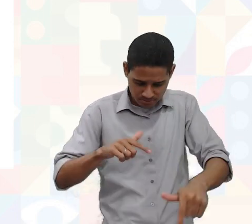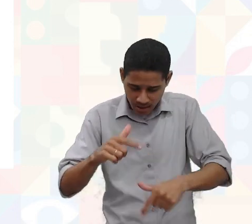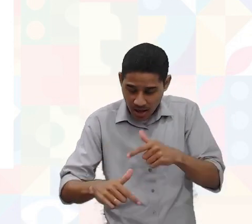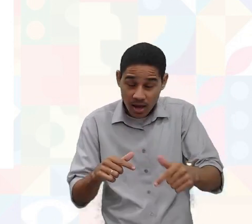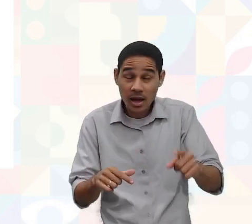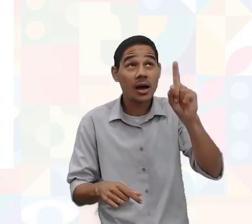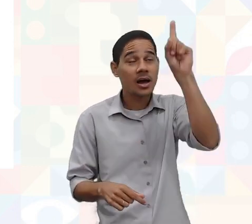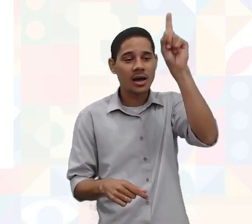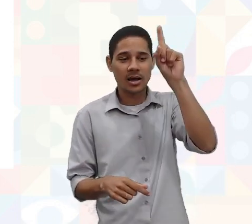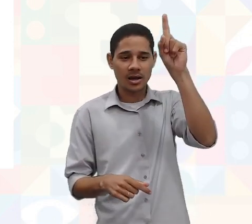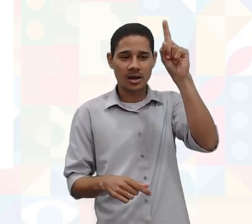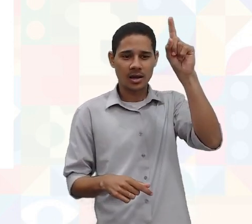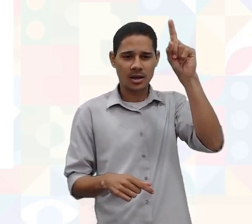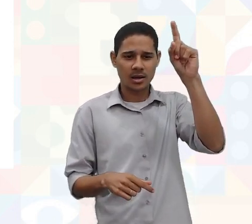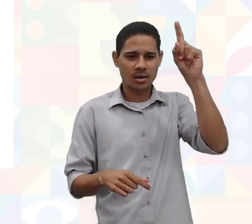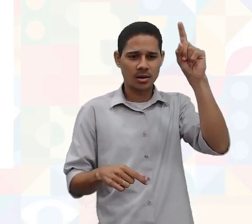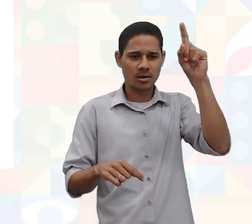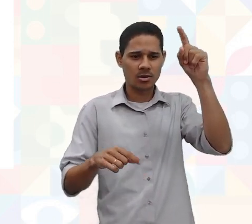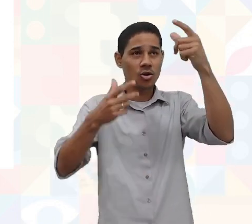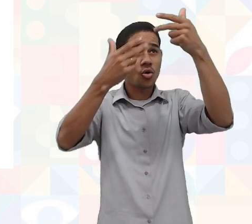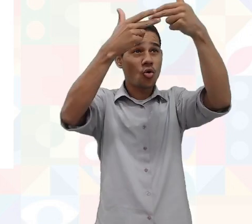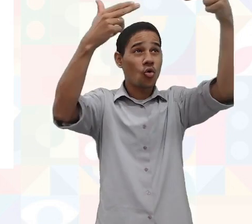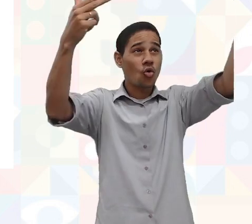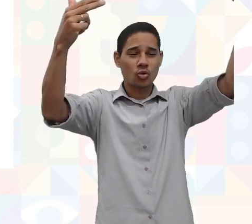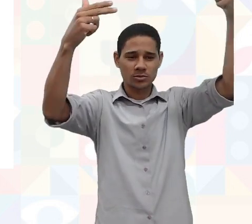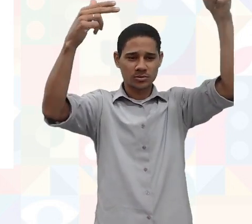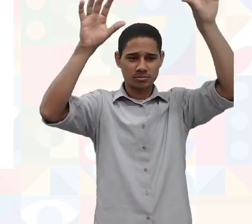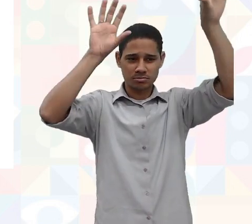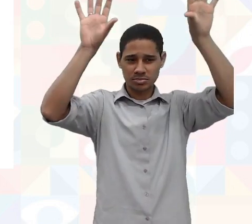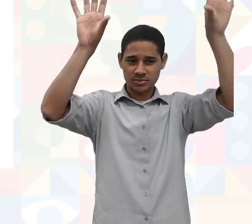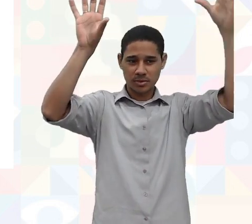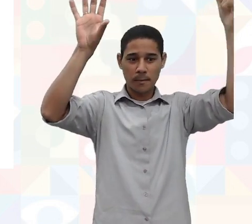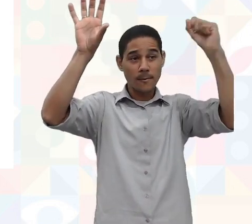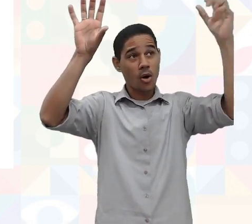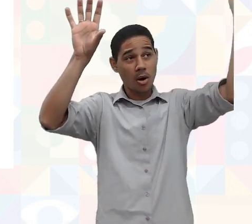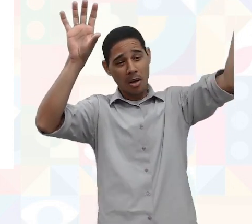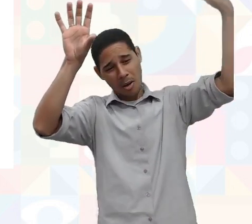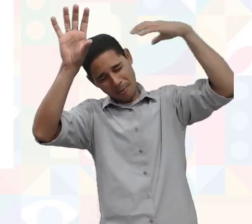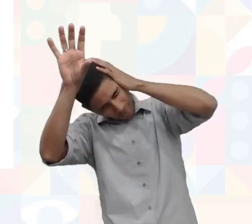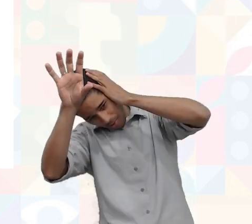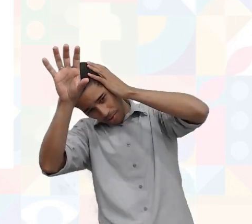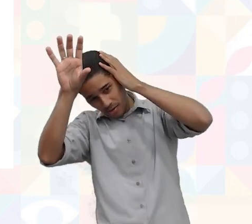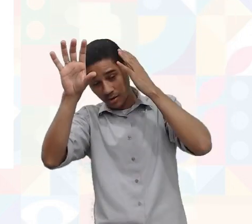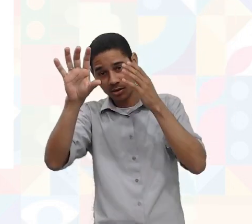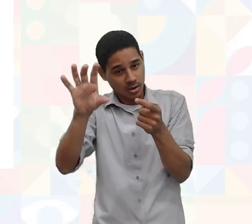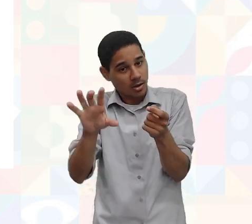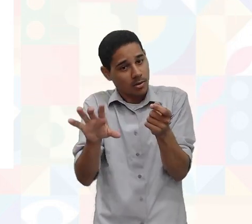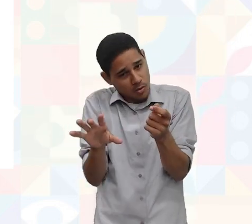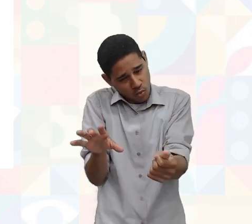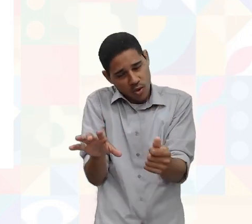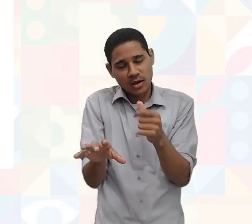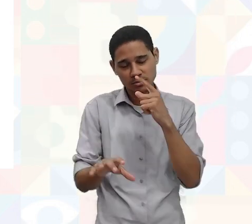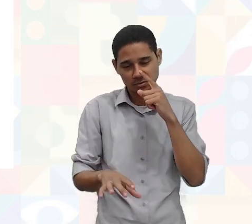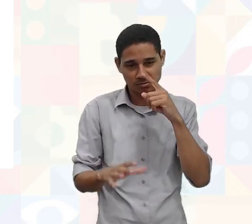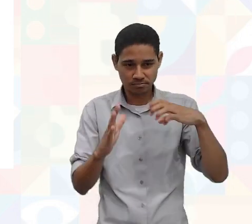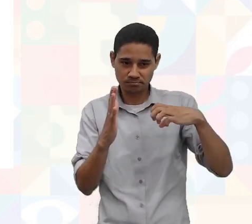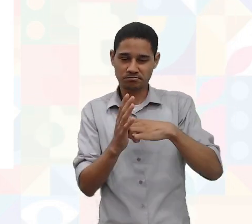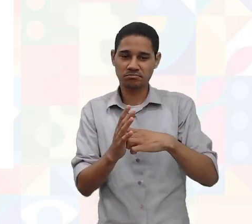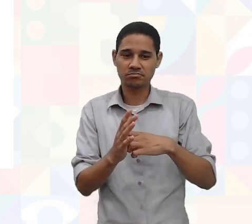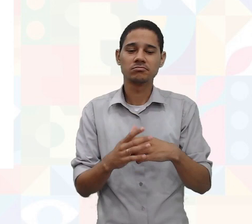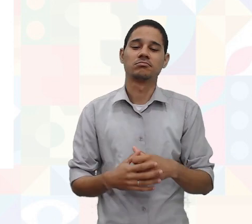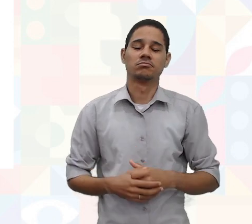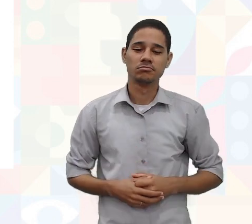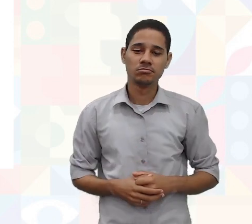superfície está com material exposto, podendo cair sobre ele, é um quase acidente. Então,